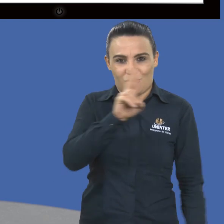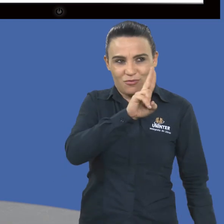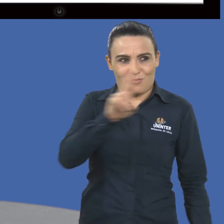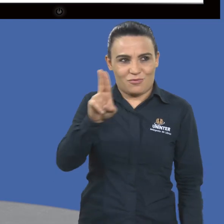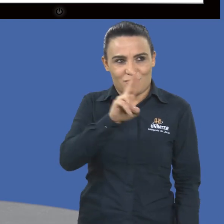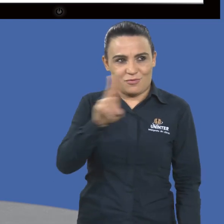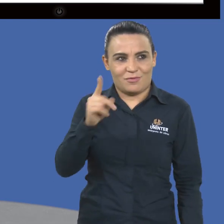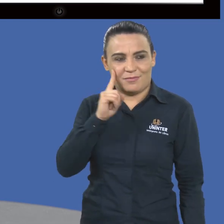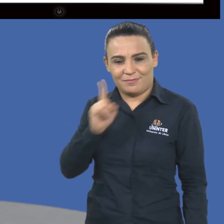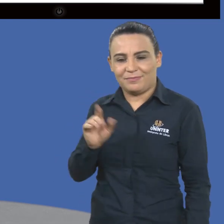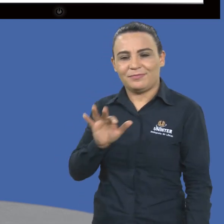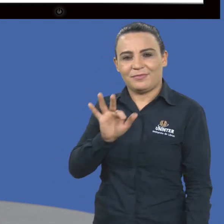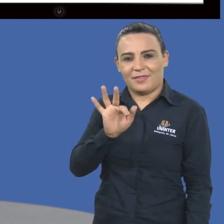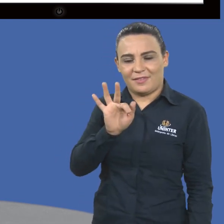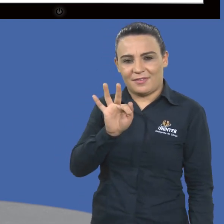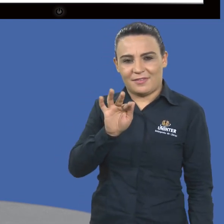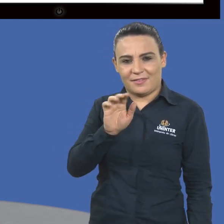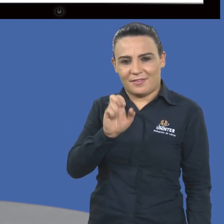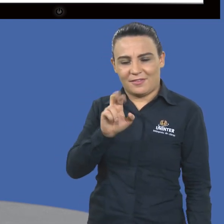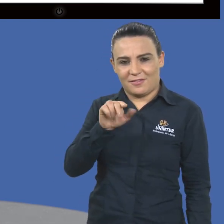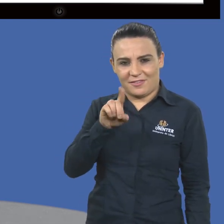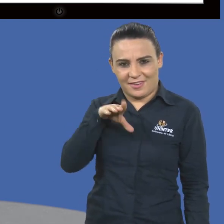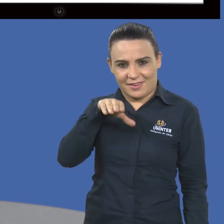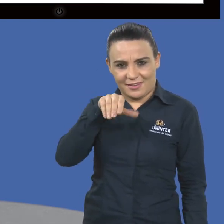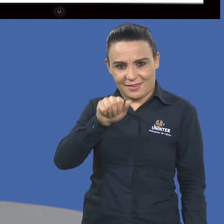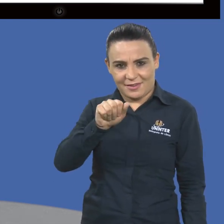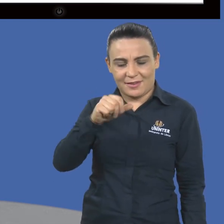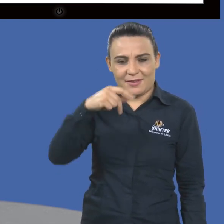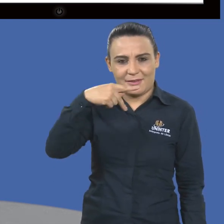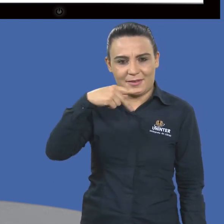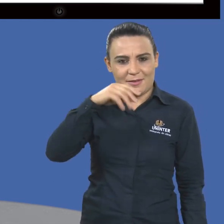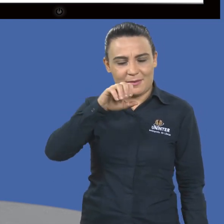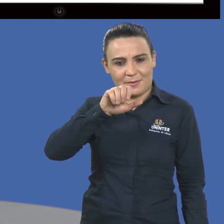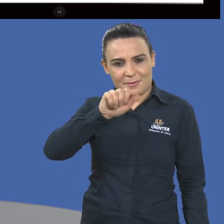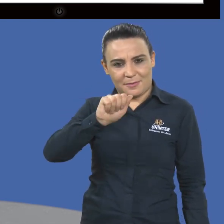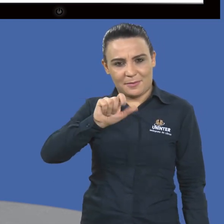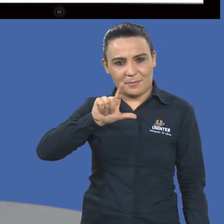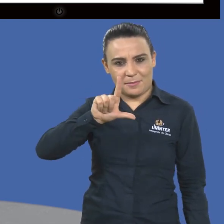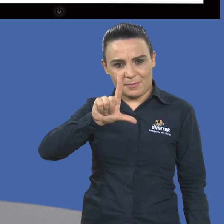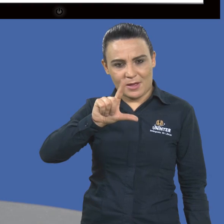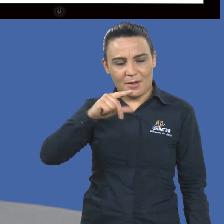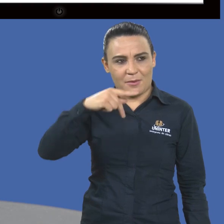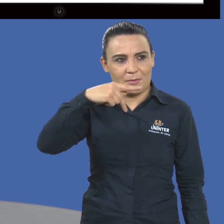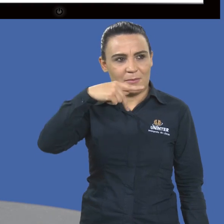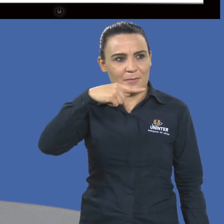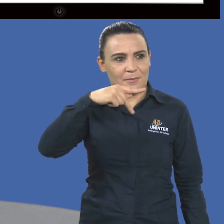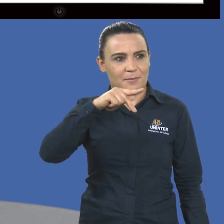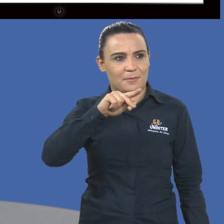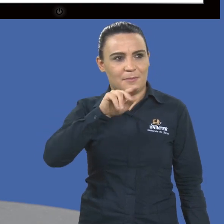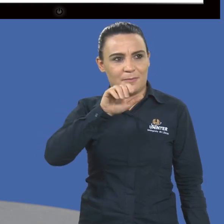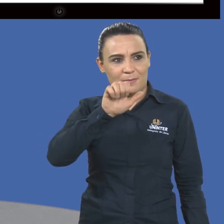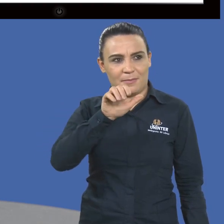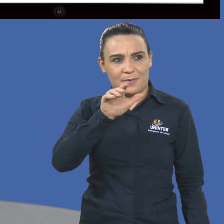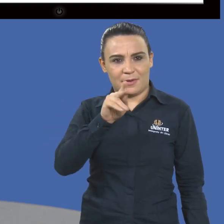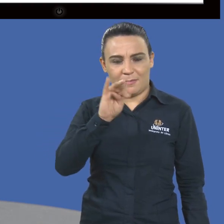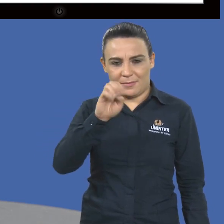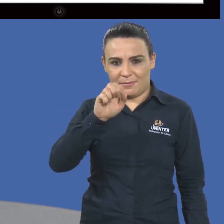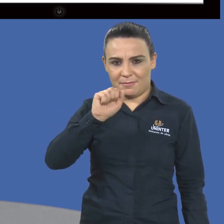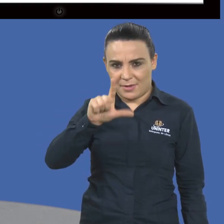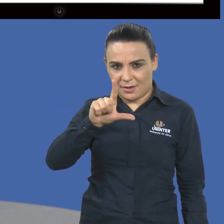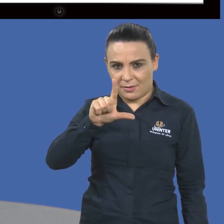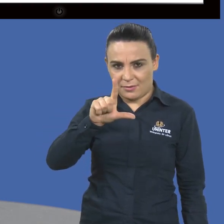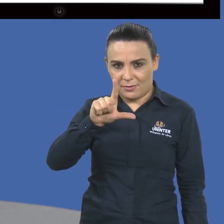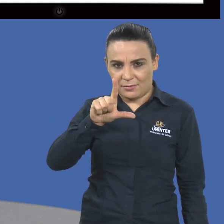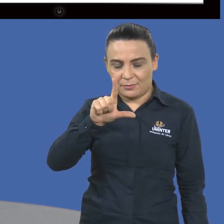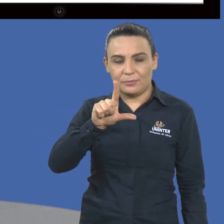palpebral oblíqua. Então, nós vamos ver que o nenezinho tem a fenda dos olhos de